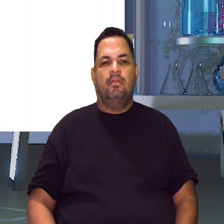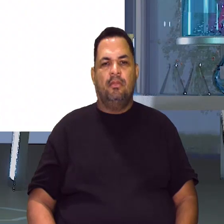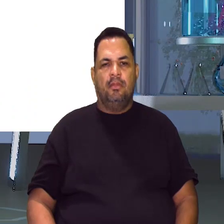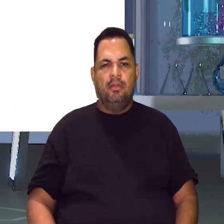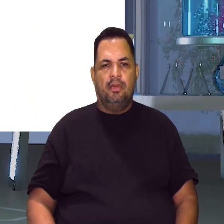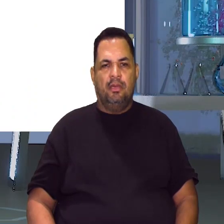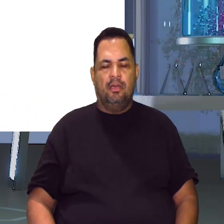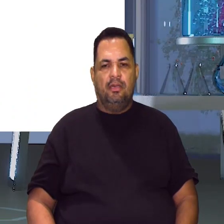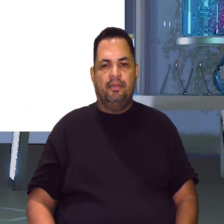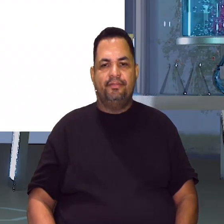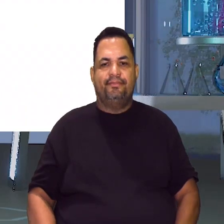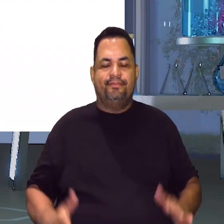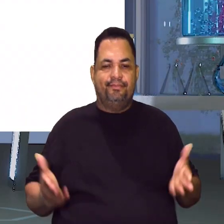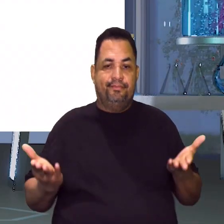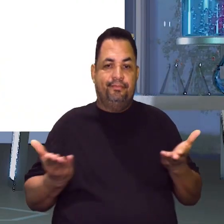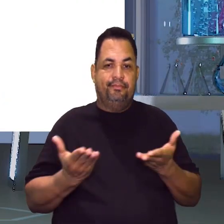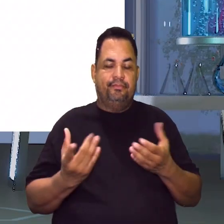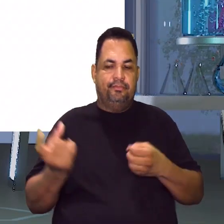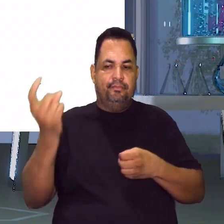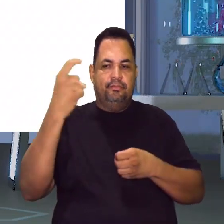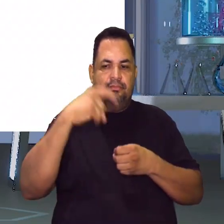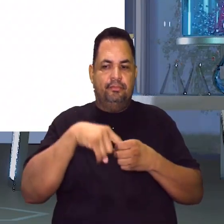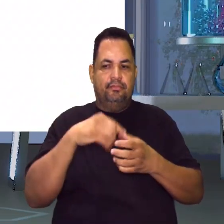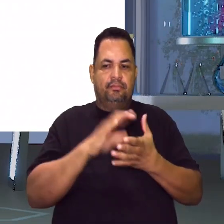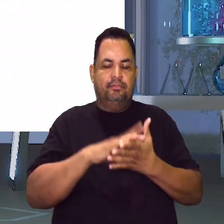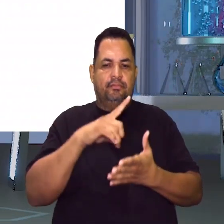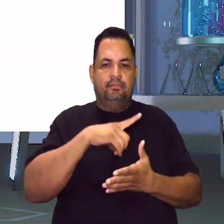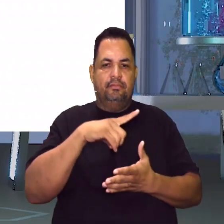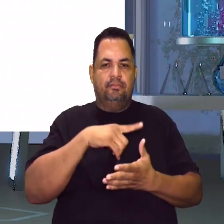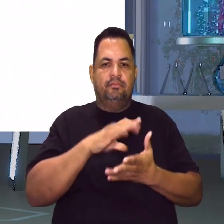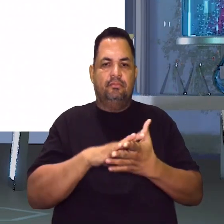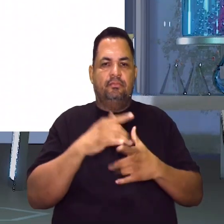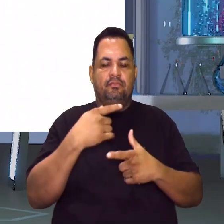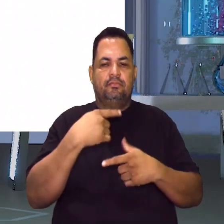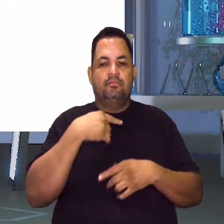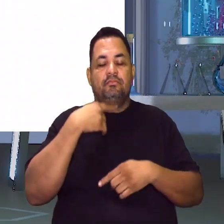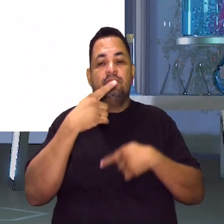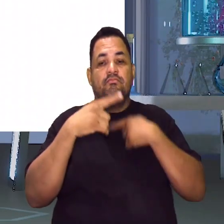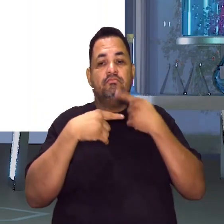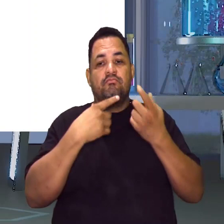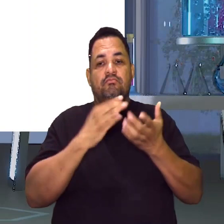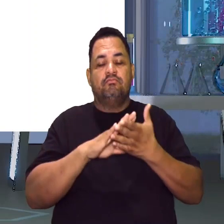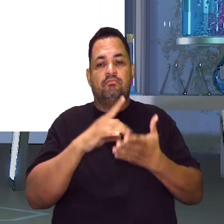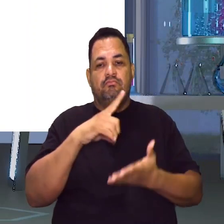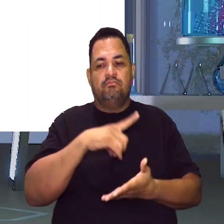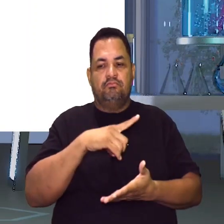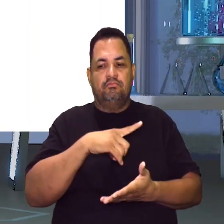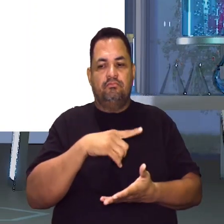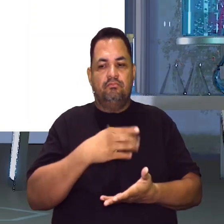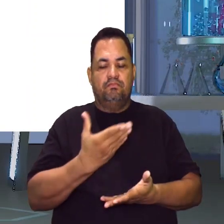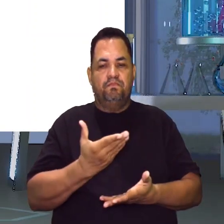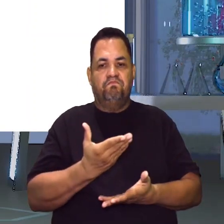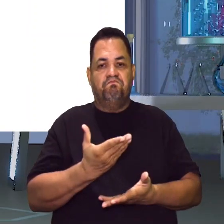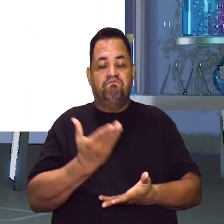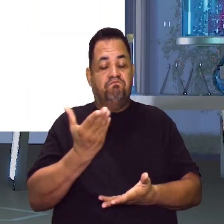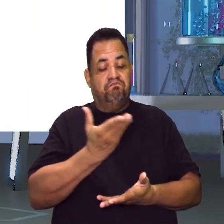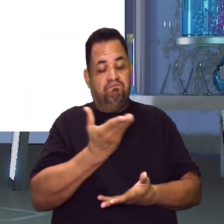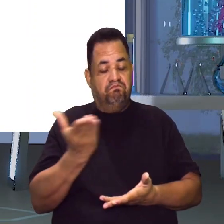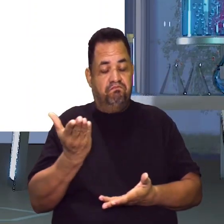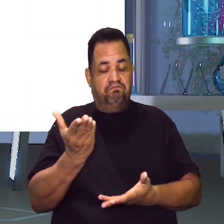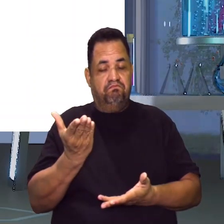E eu voltei aqui agora para tirar as dúvidas que, por acaso,